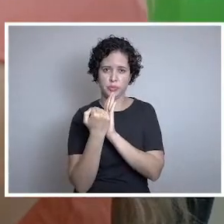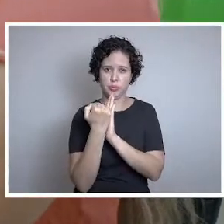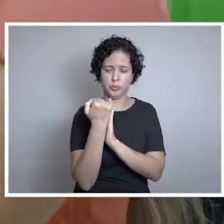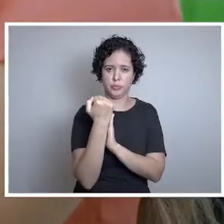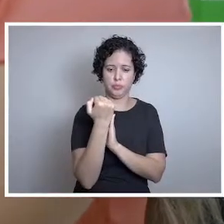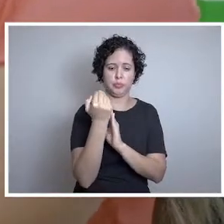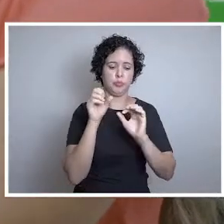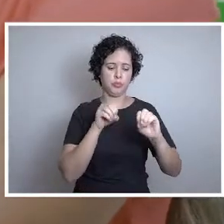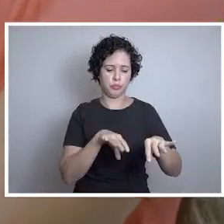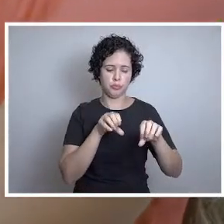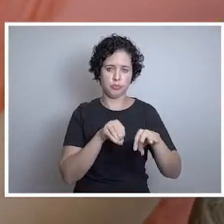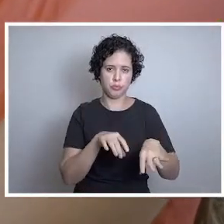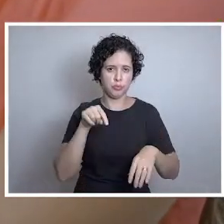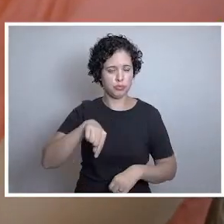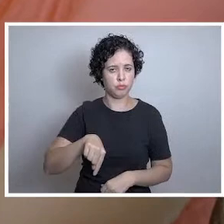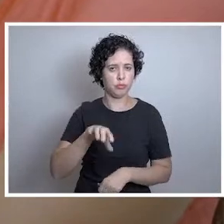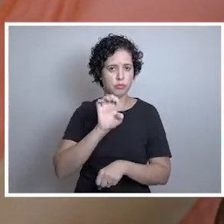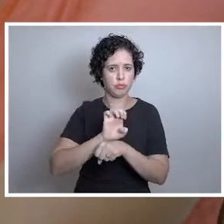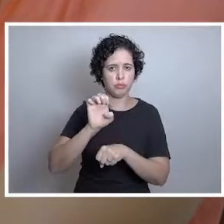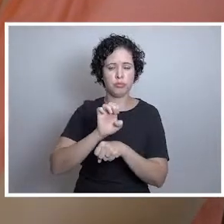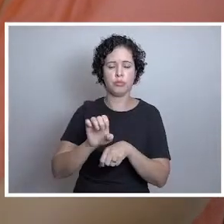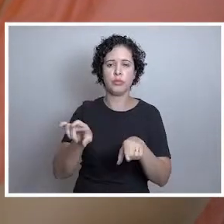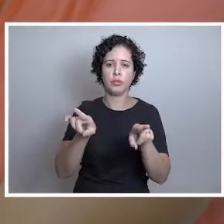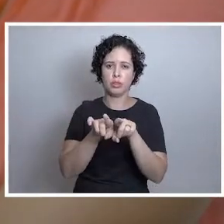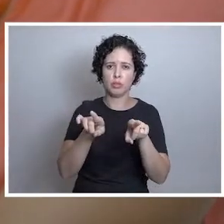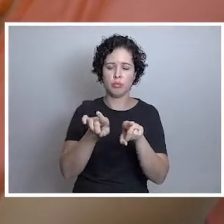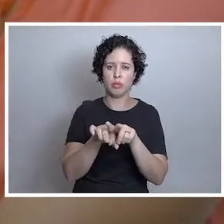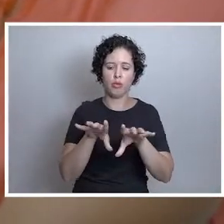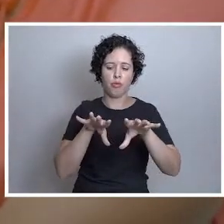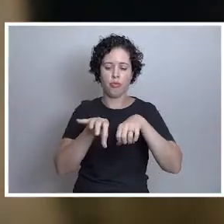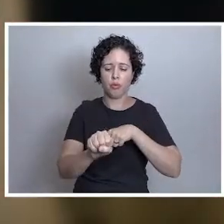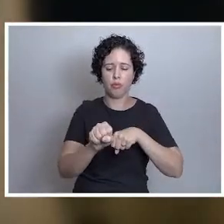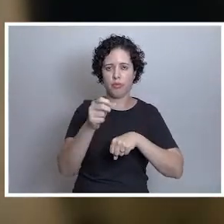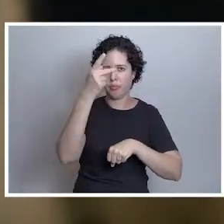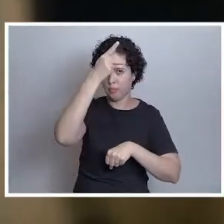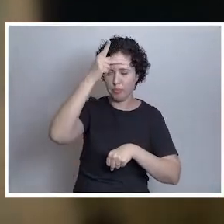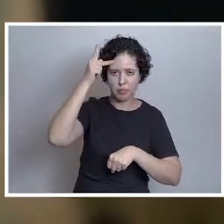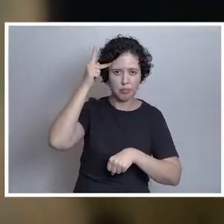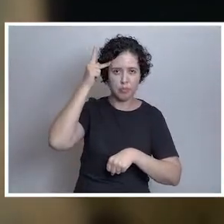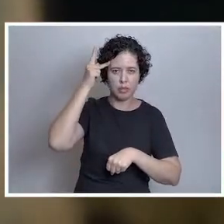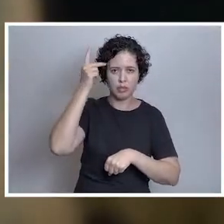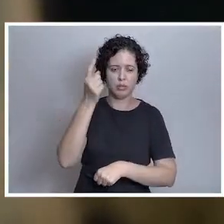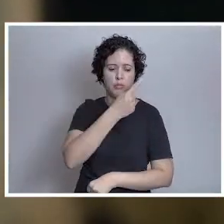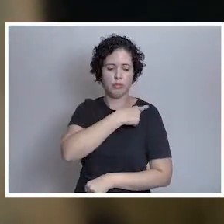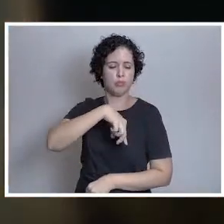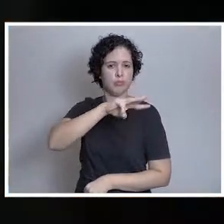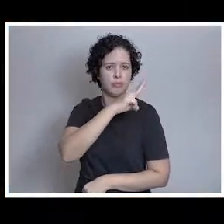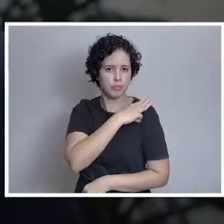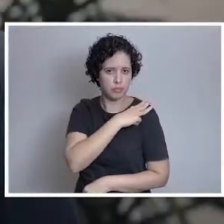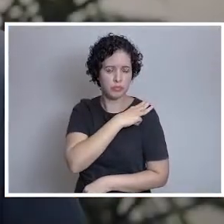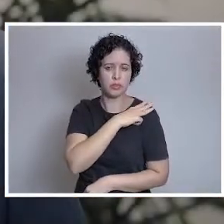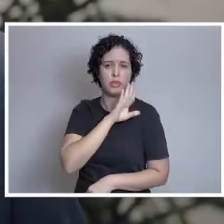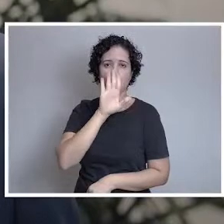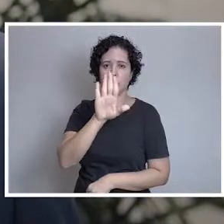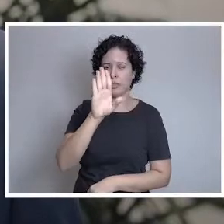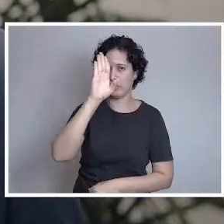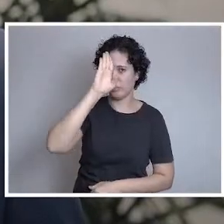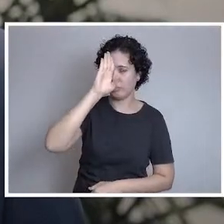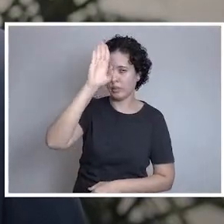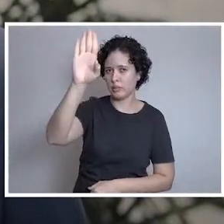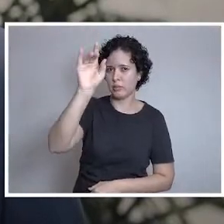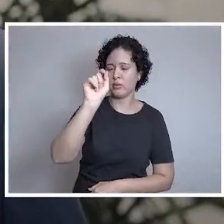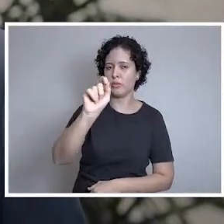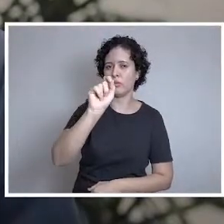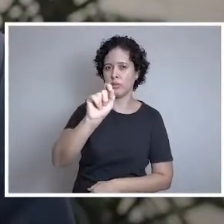países da América Latina, o México, Costa Rica, o Chile. Então, há necessidade de ampliar a